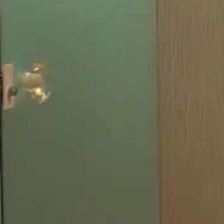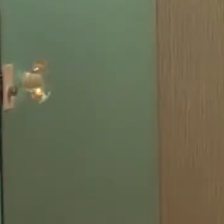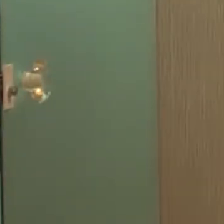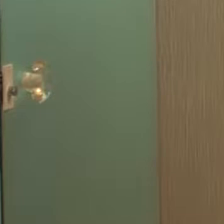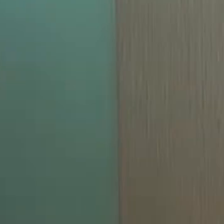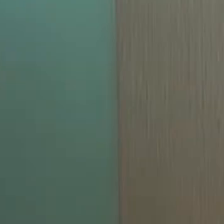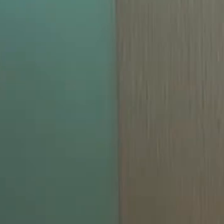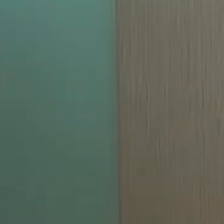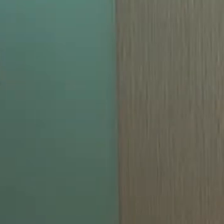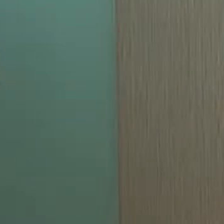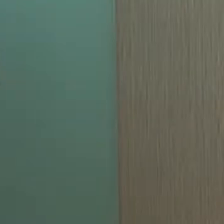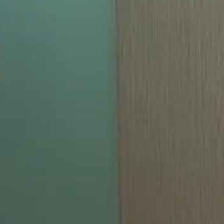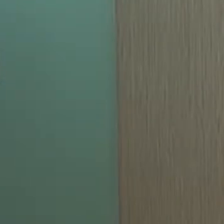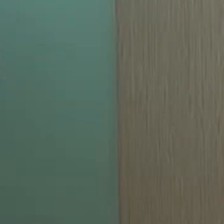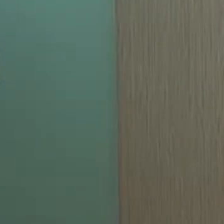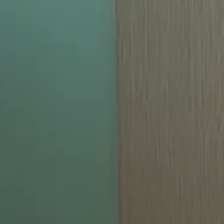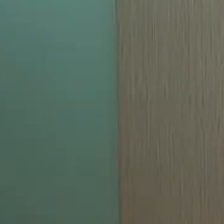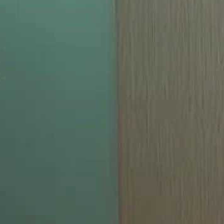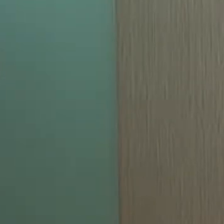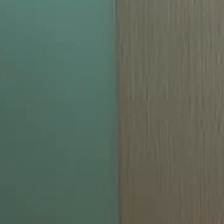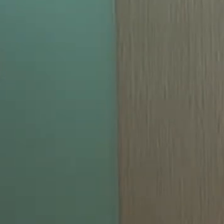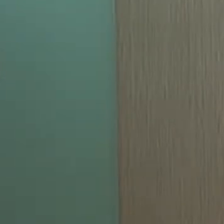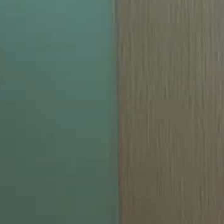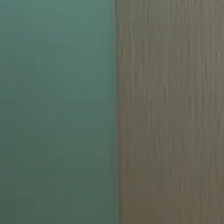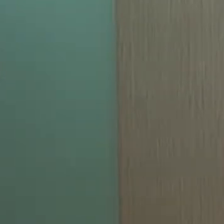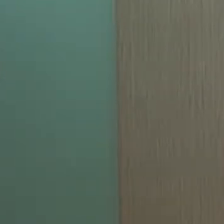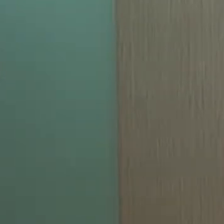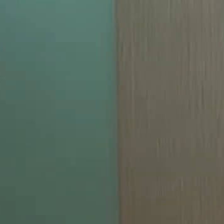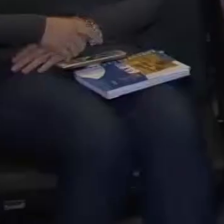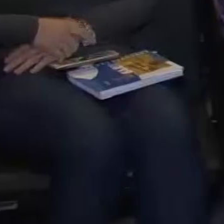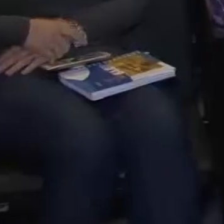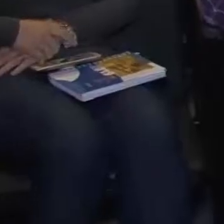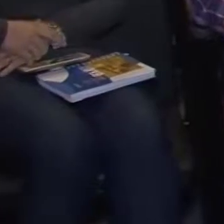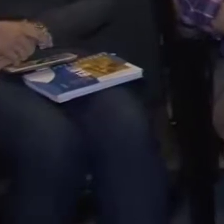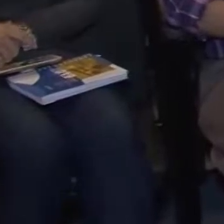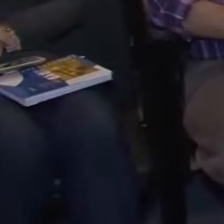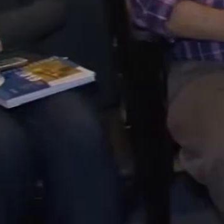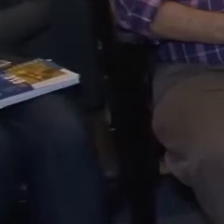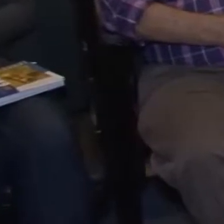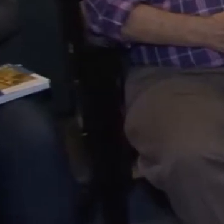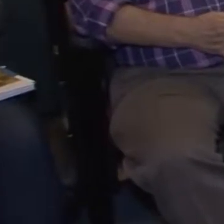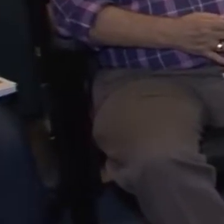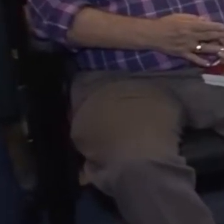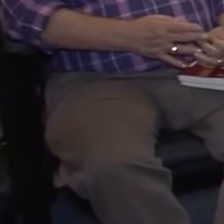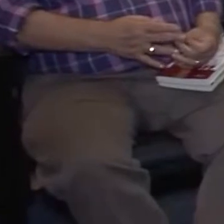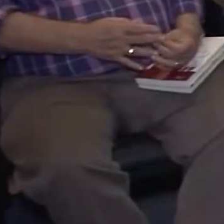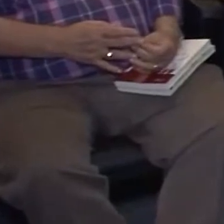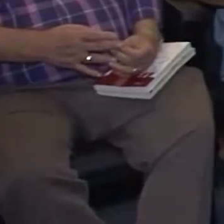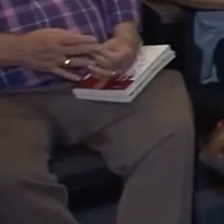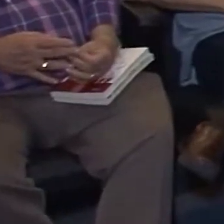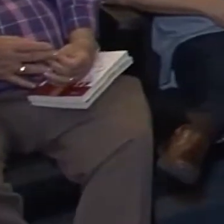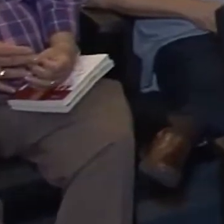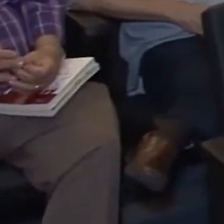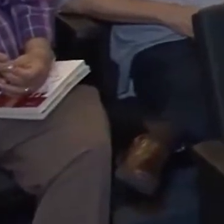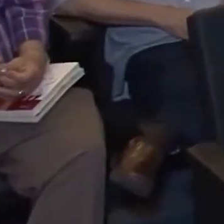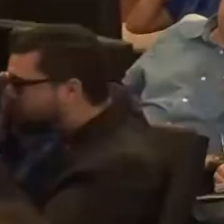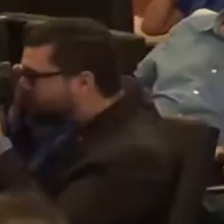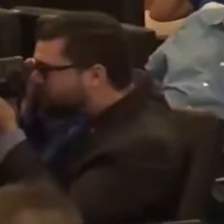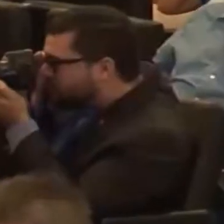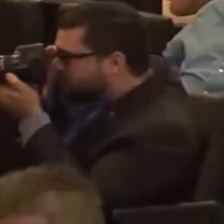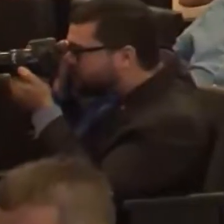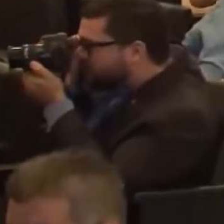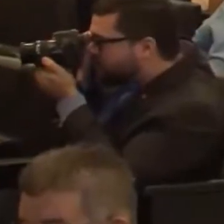do PDT, e o ex-ministro da Previdência, José Pimentel. Na plateia, vereadores, servidores,